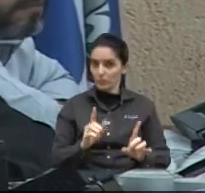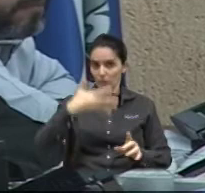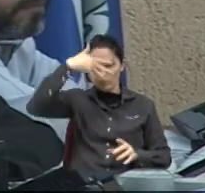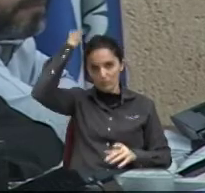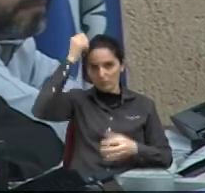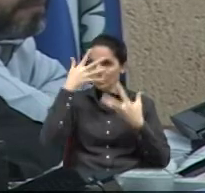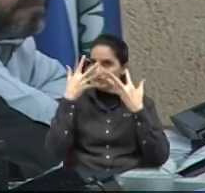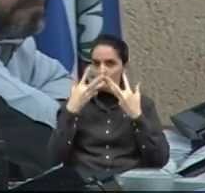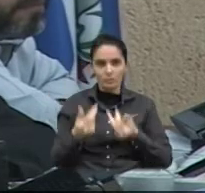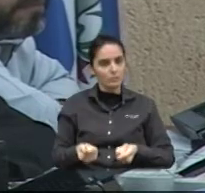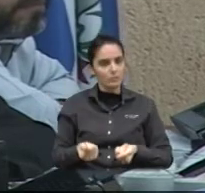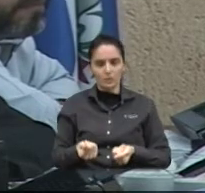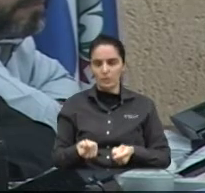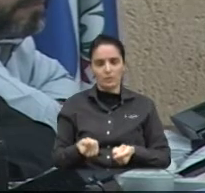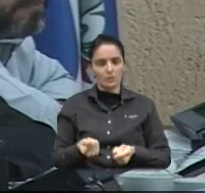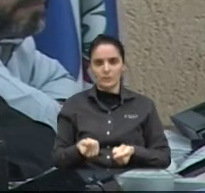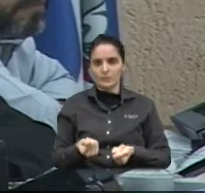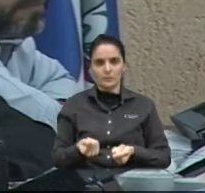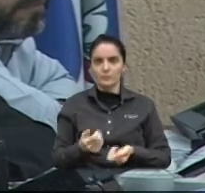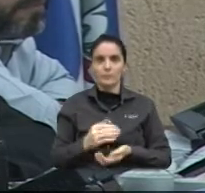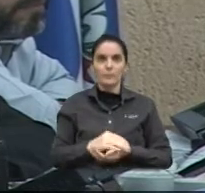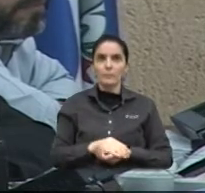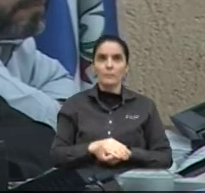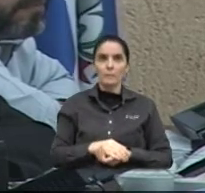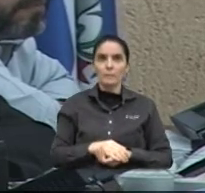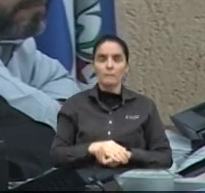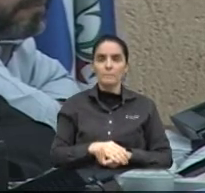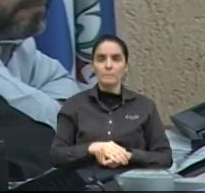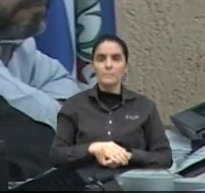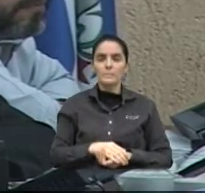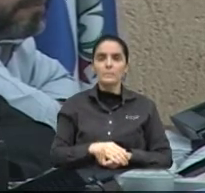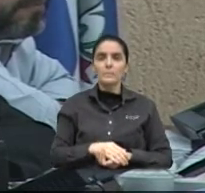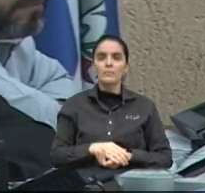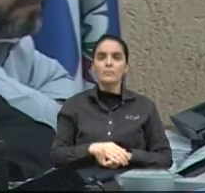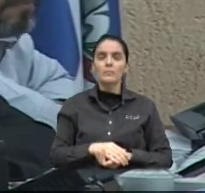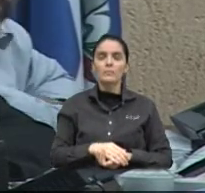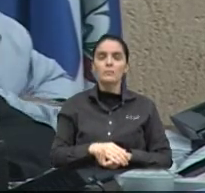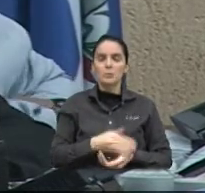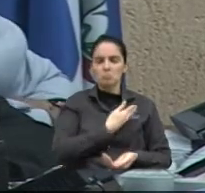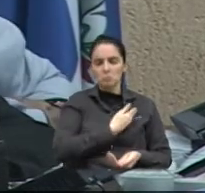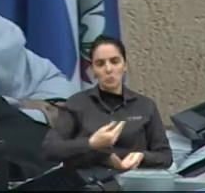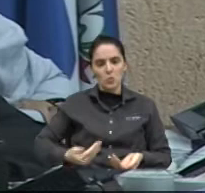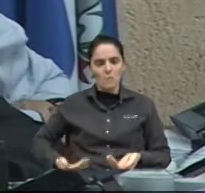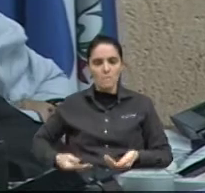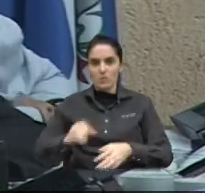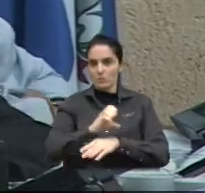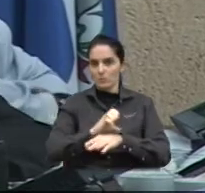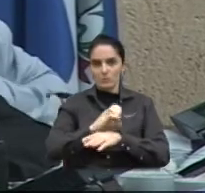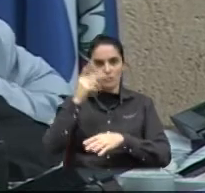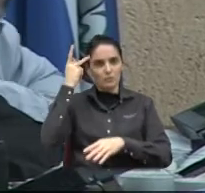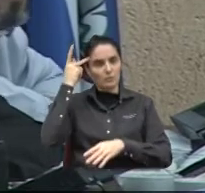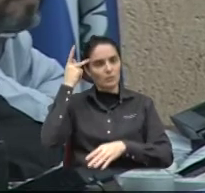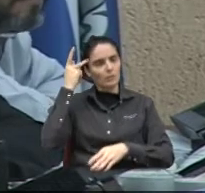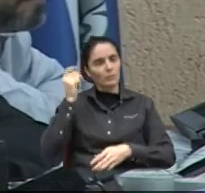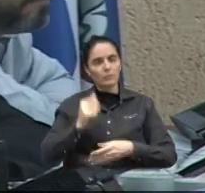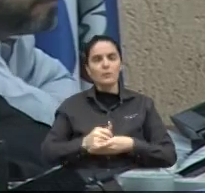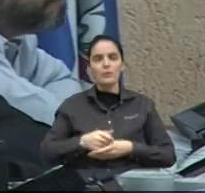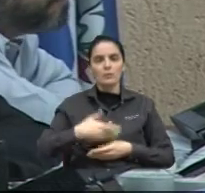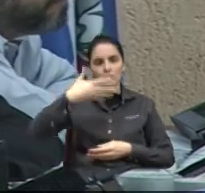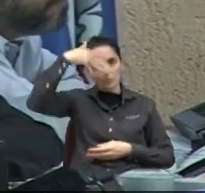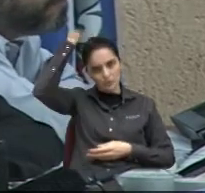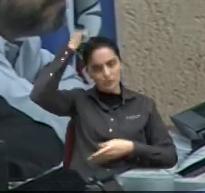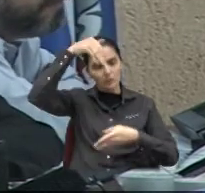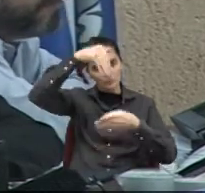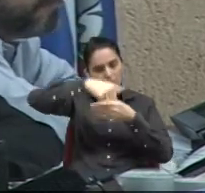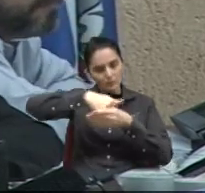posso compactuar com essa atitude do governador então estarei votando favorável à